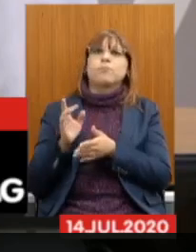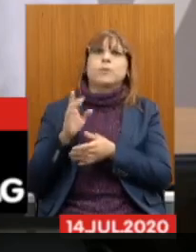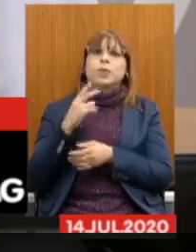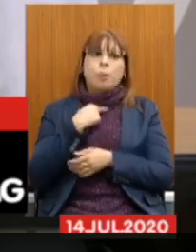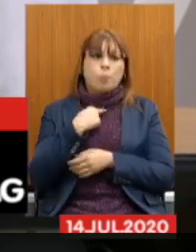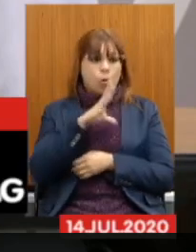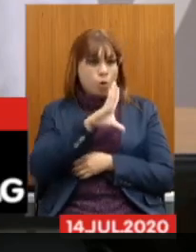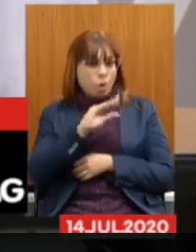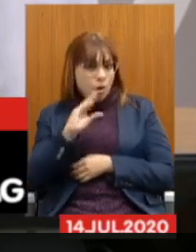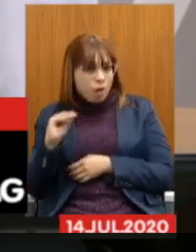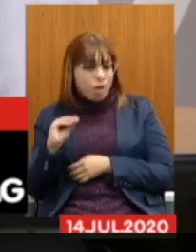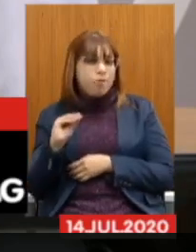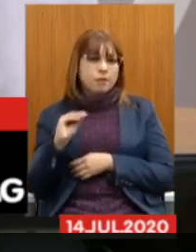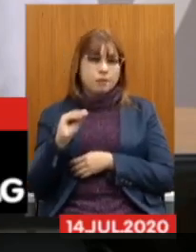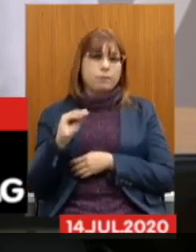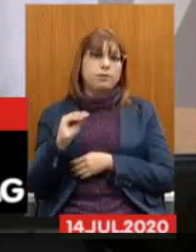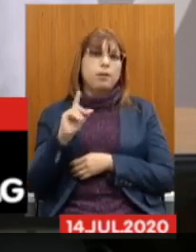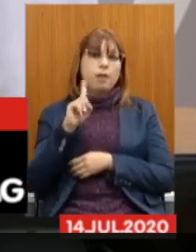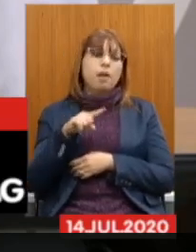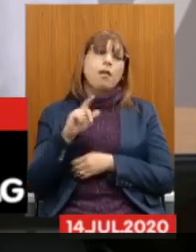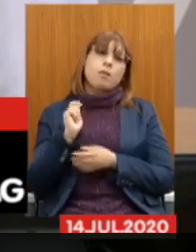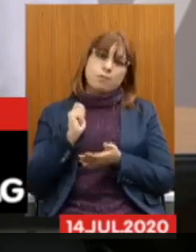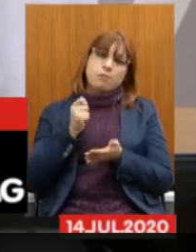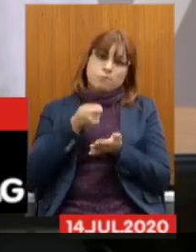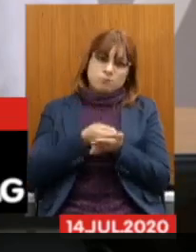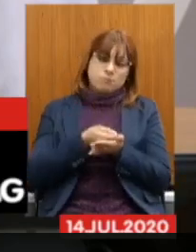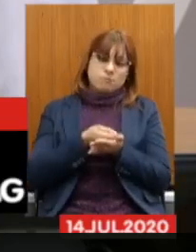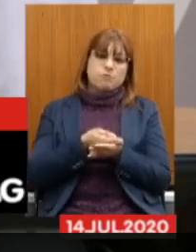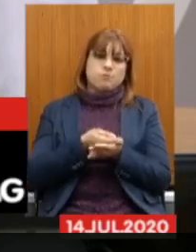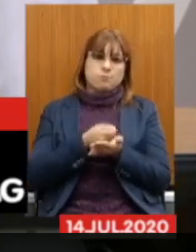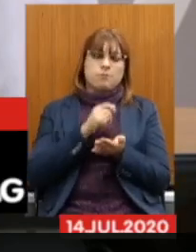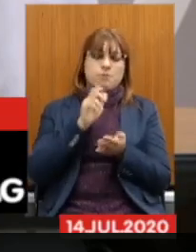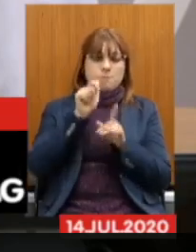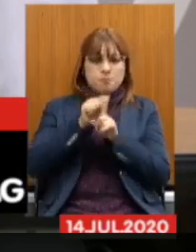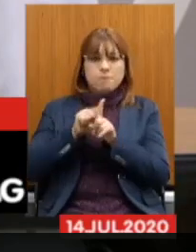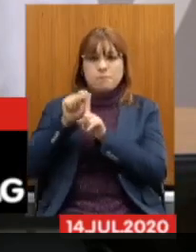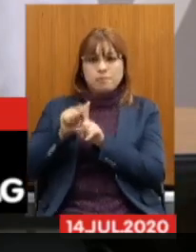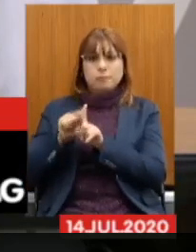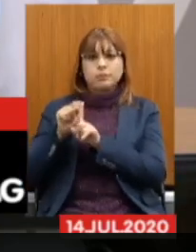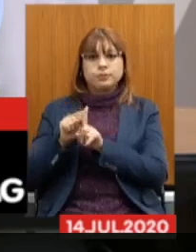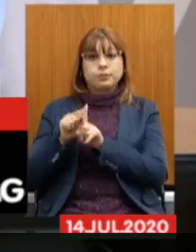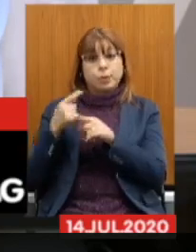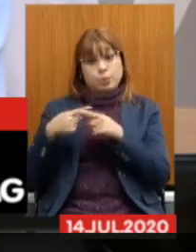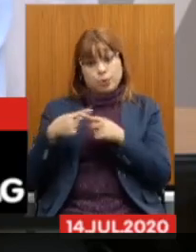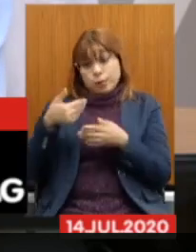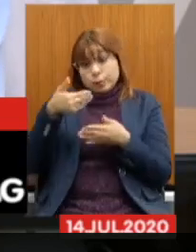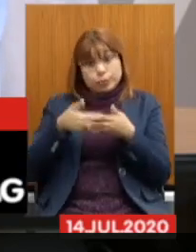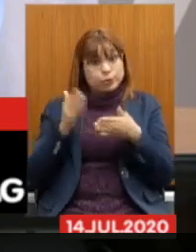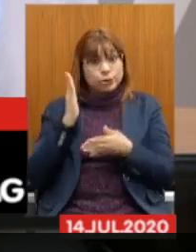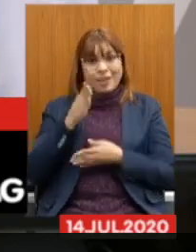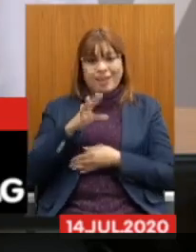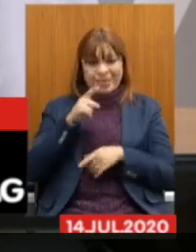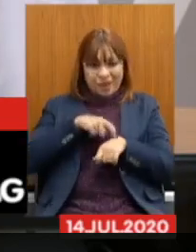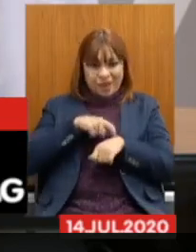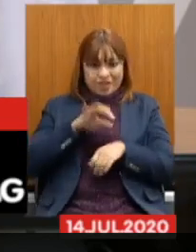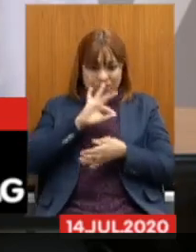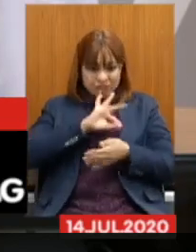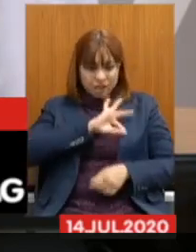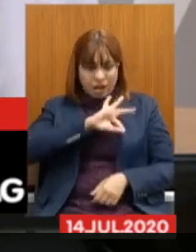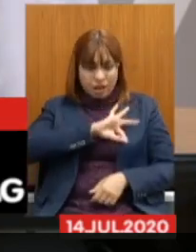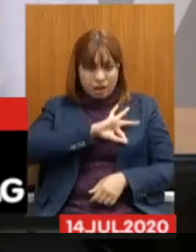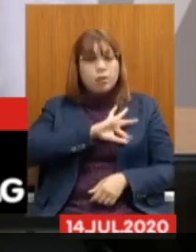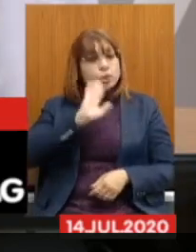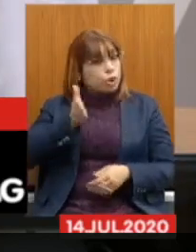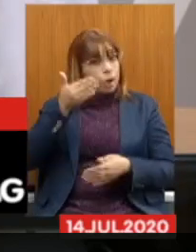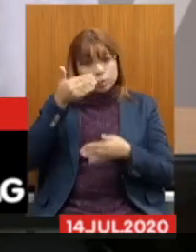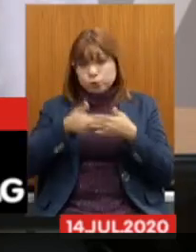atraso, a sua contribuição. Eis que o desconto é realizado na própria folha de pagamento. Com